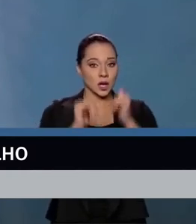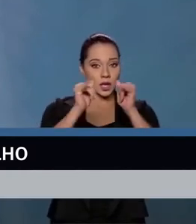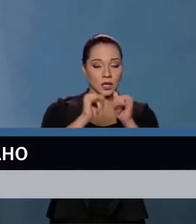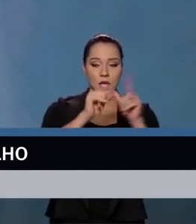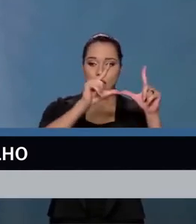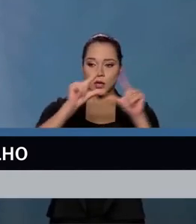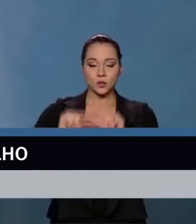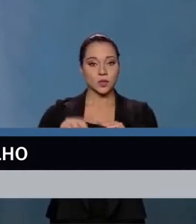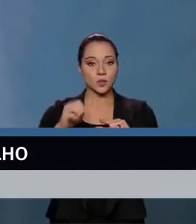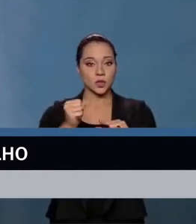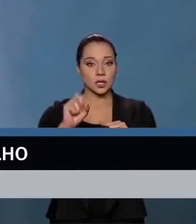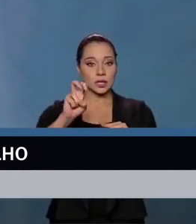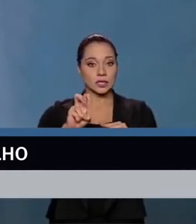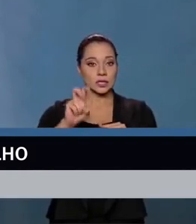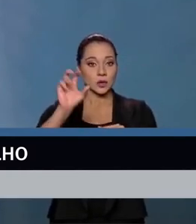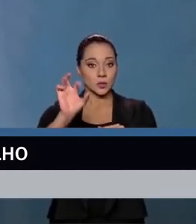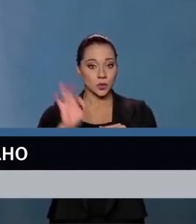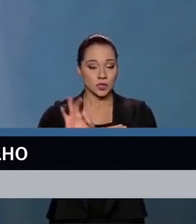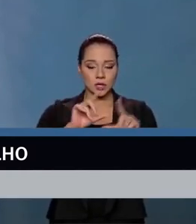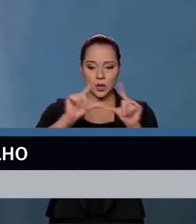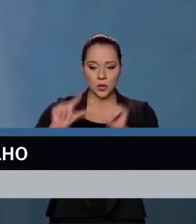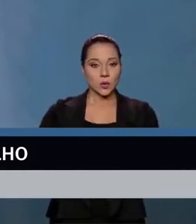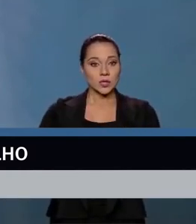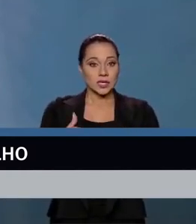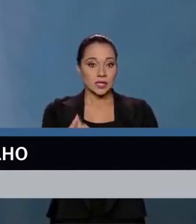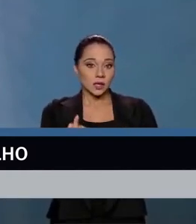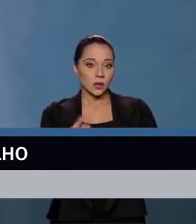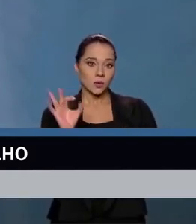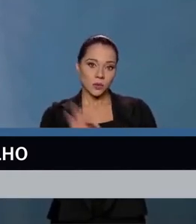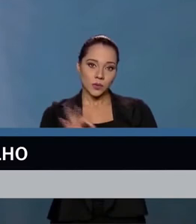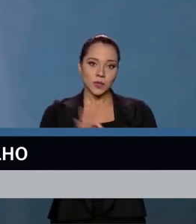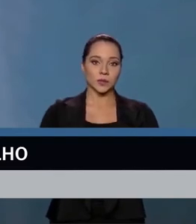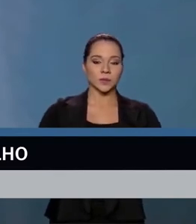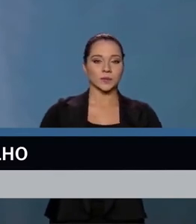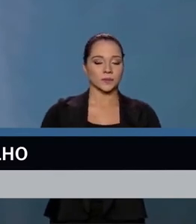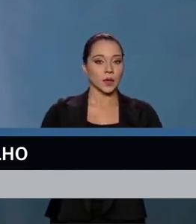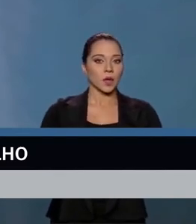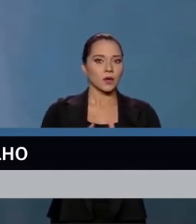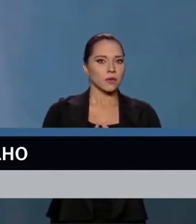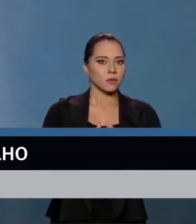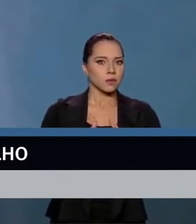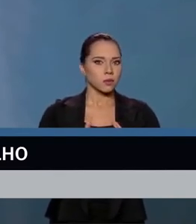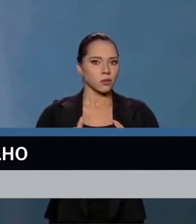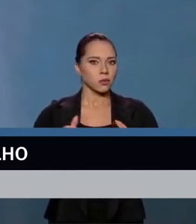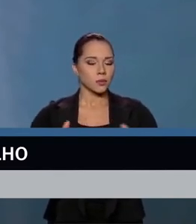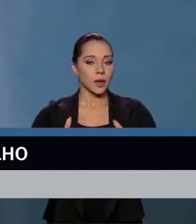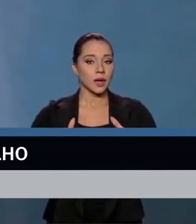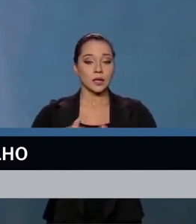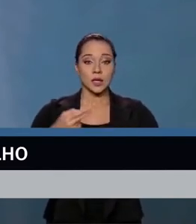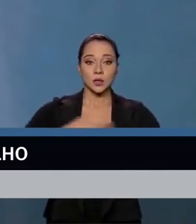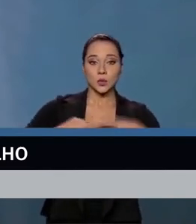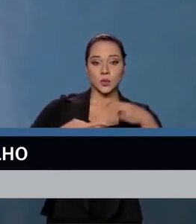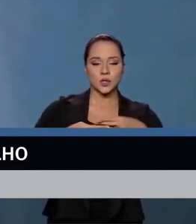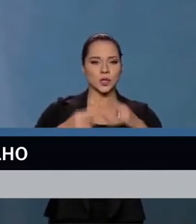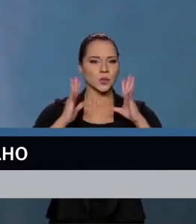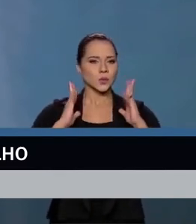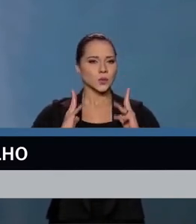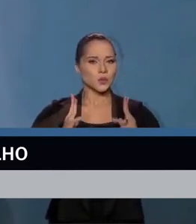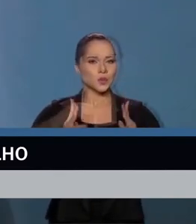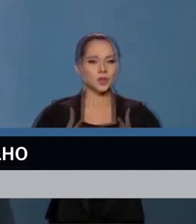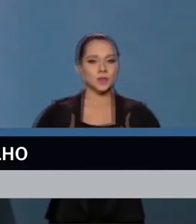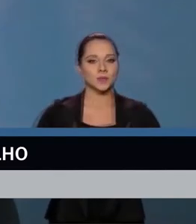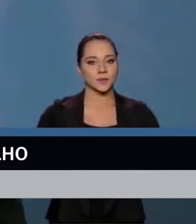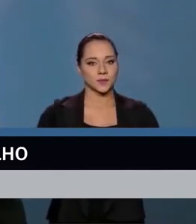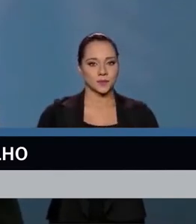de 85% para 61%, com a expansão das usinas de fontes limpas e